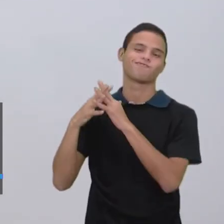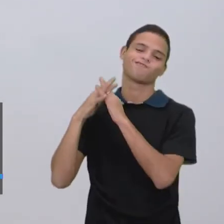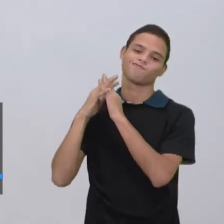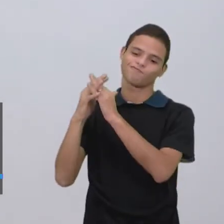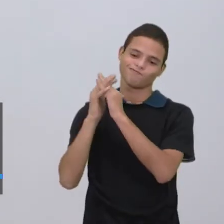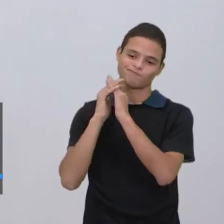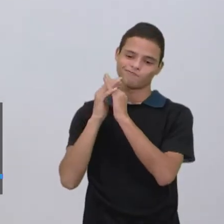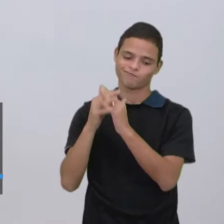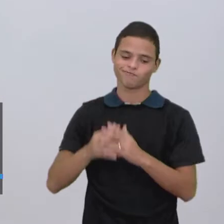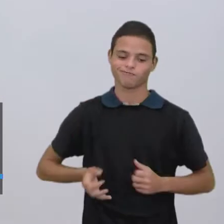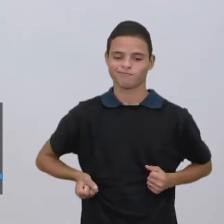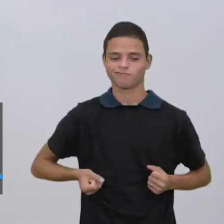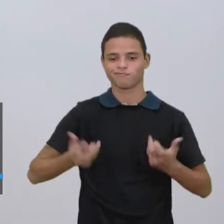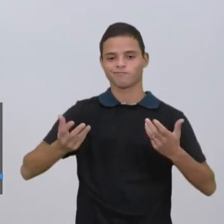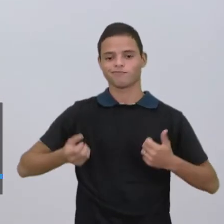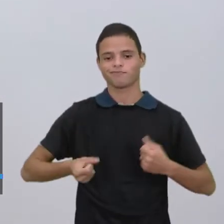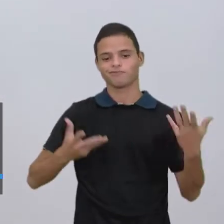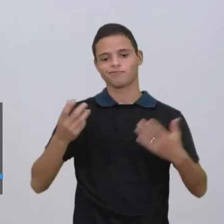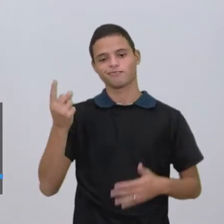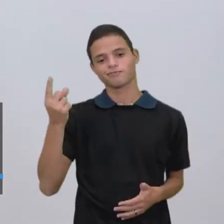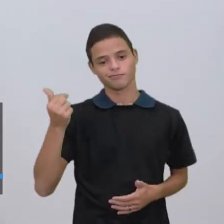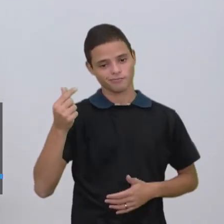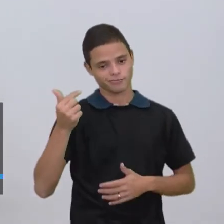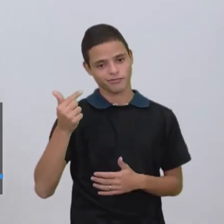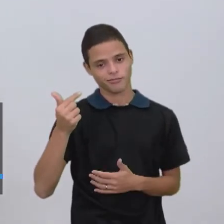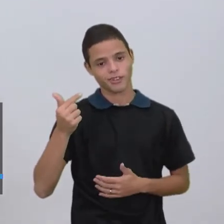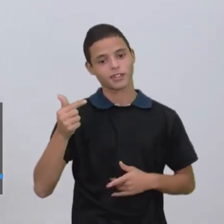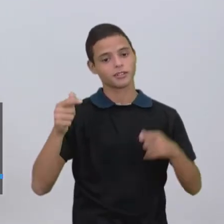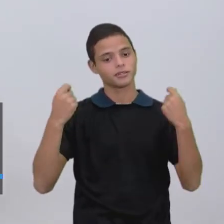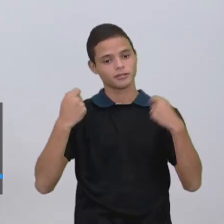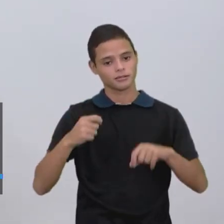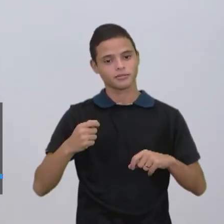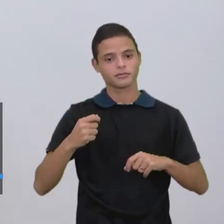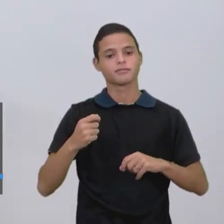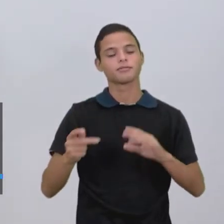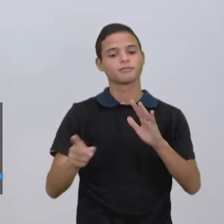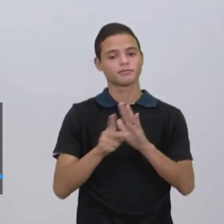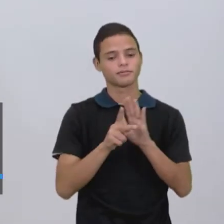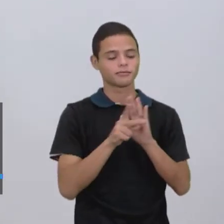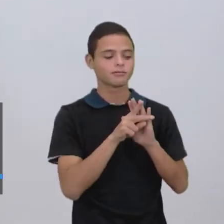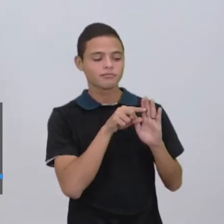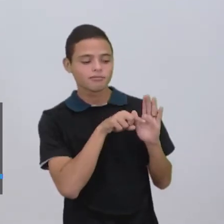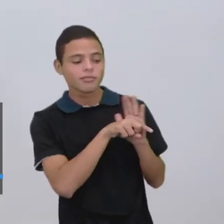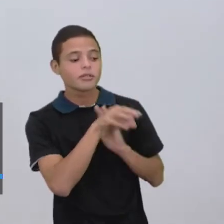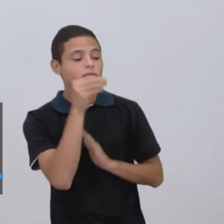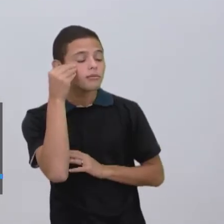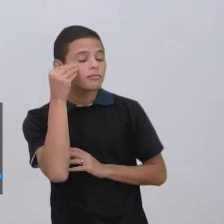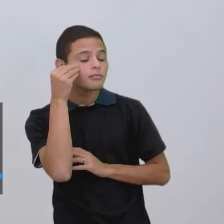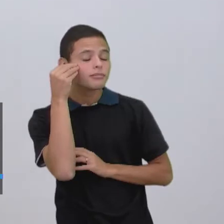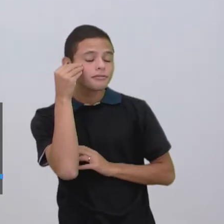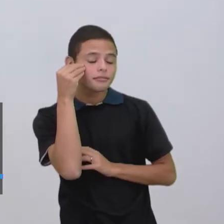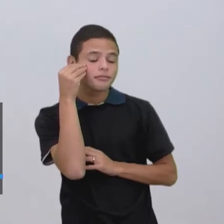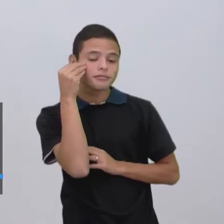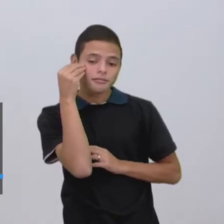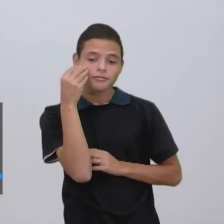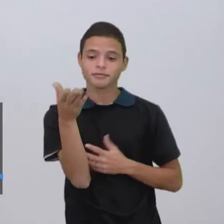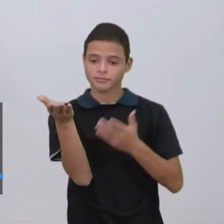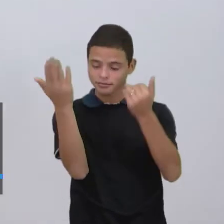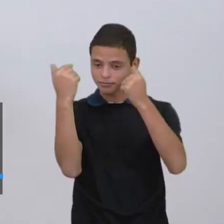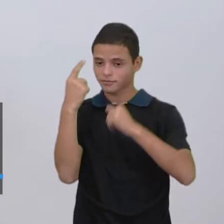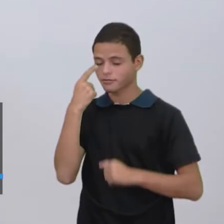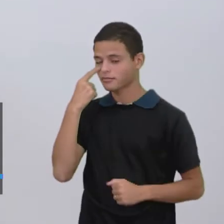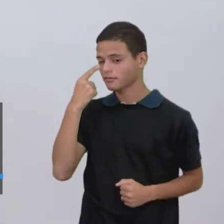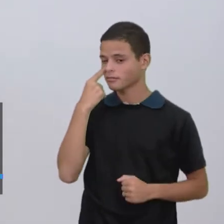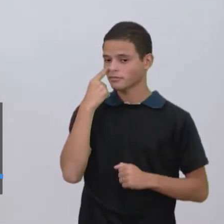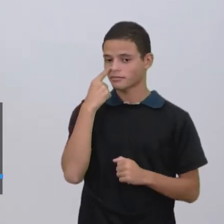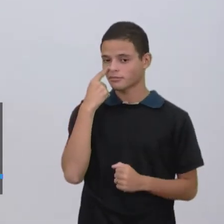muito dinheiro, gasta muito tempo. Então, a gente vai ter que fazer por quê? Vai ter que fazer amostragem. A gente vai ter que ir pra uma amostra. Então, vamos para a amostra. Então,